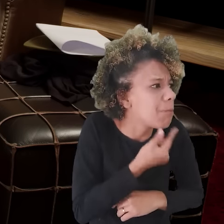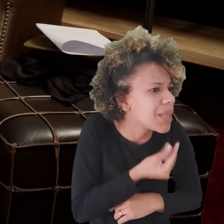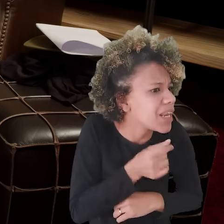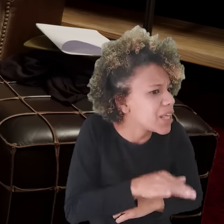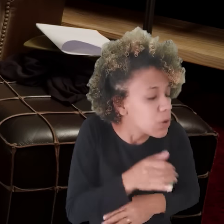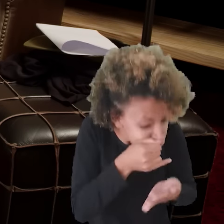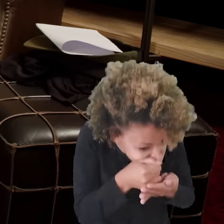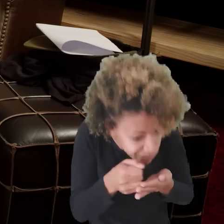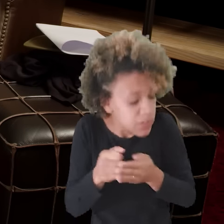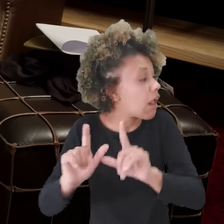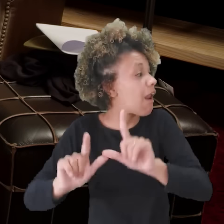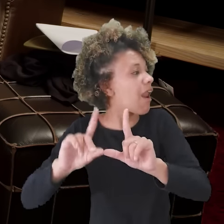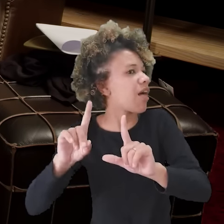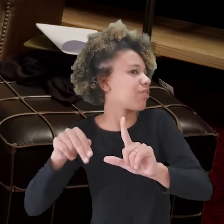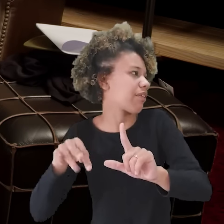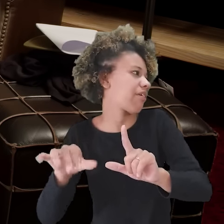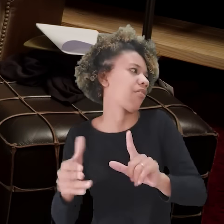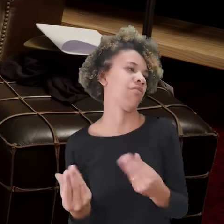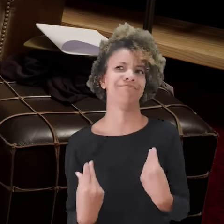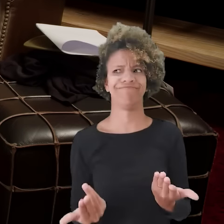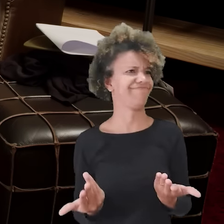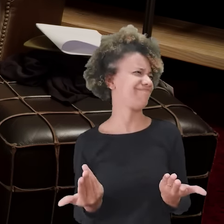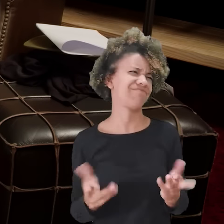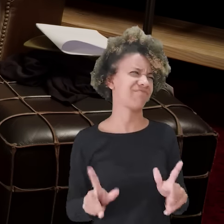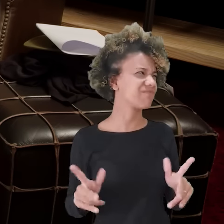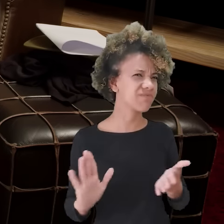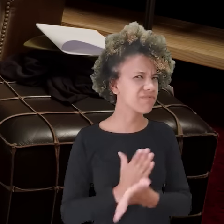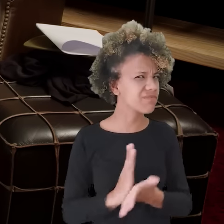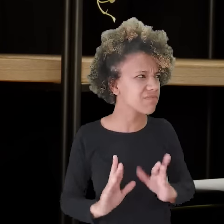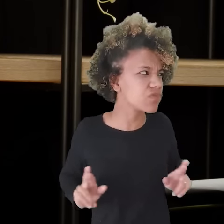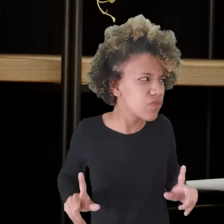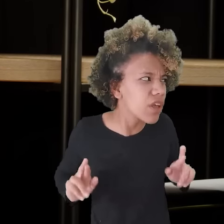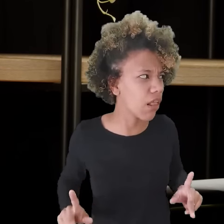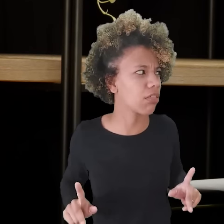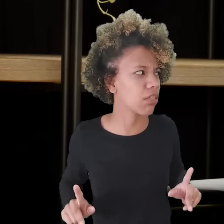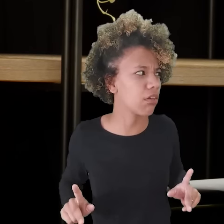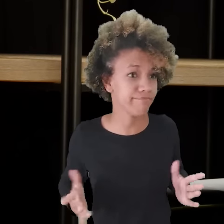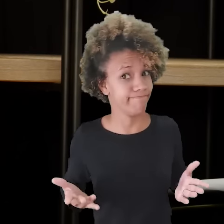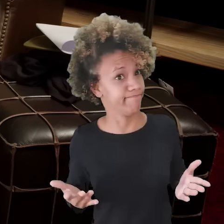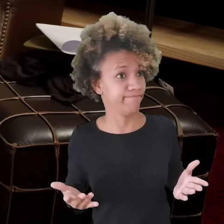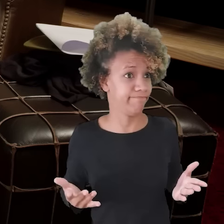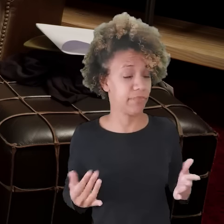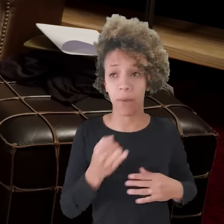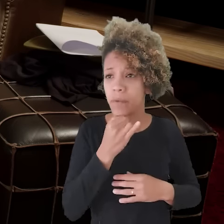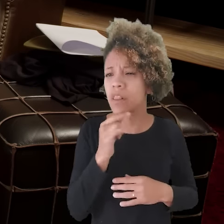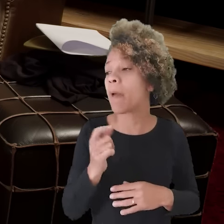Datena as pessoas quando elas não sabem separar isso entendeu é esse que é o grande problema